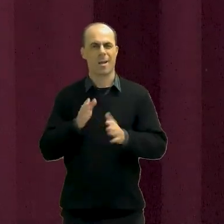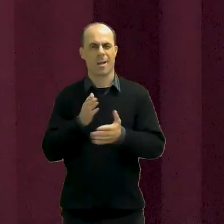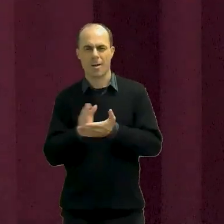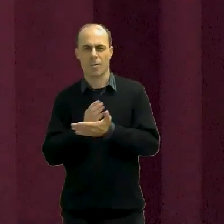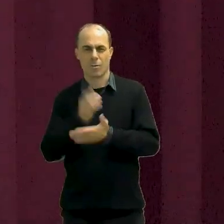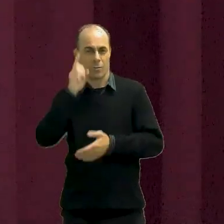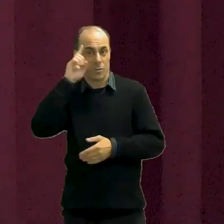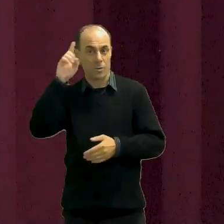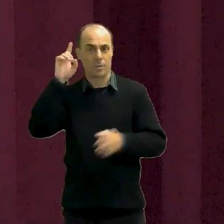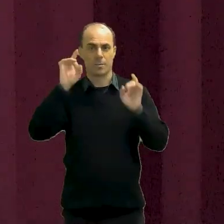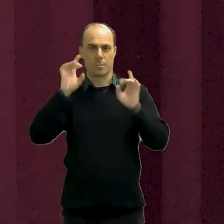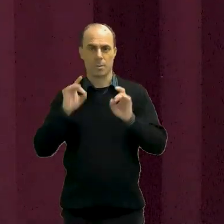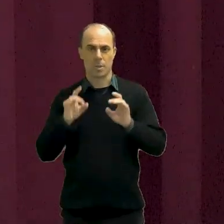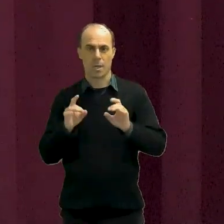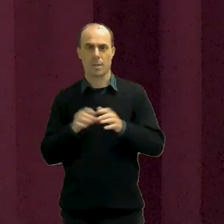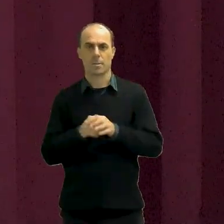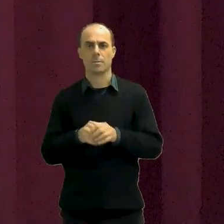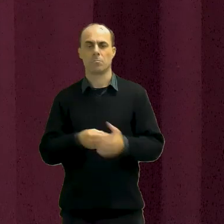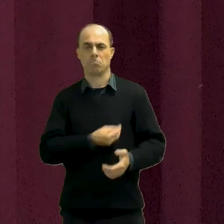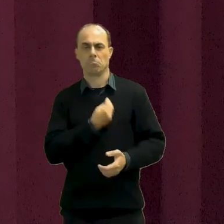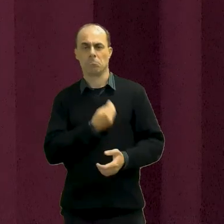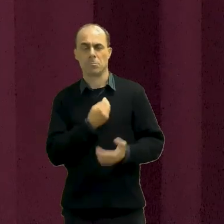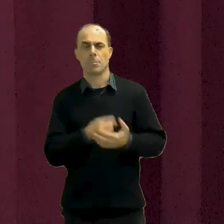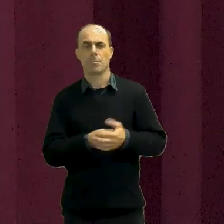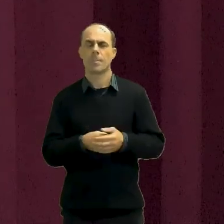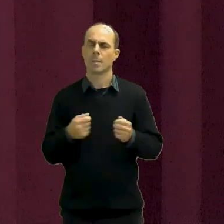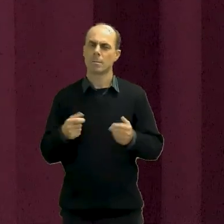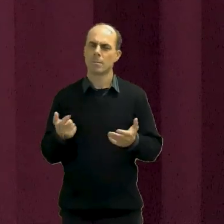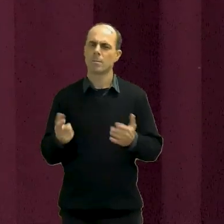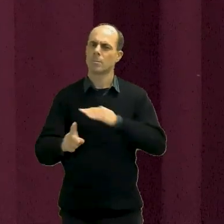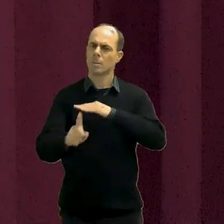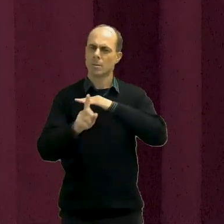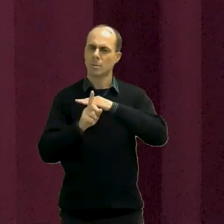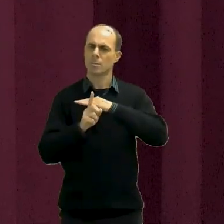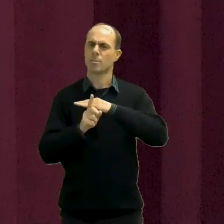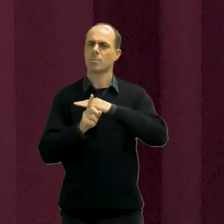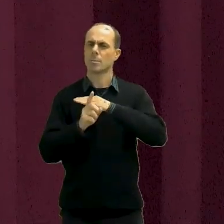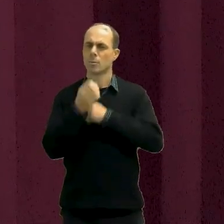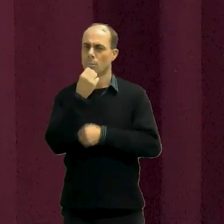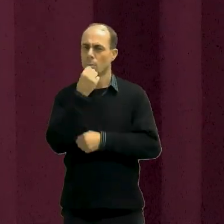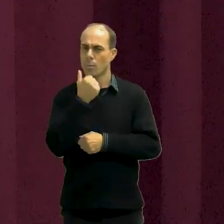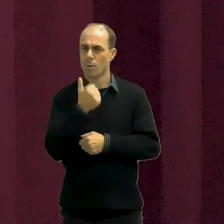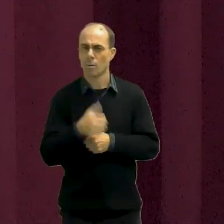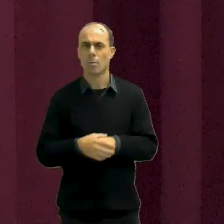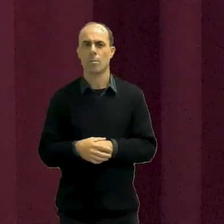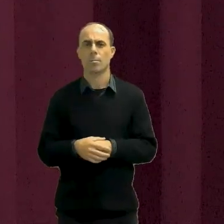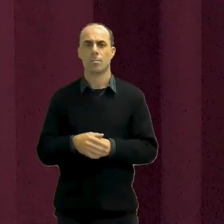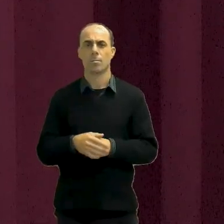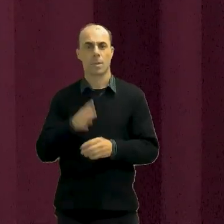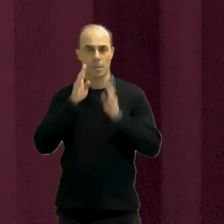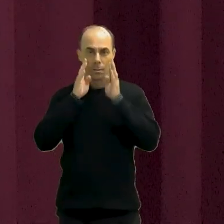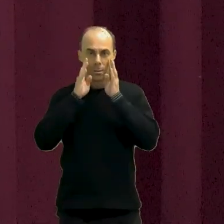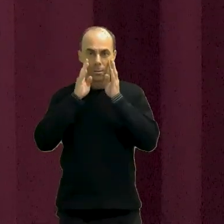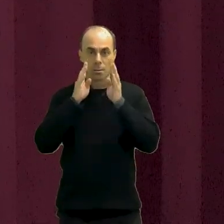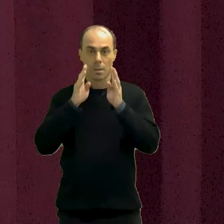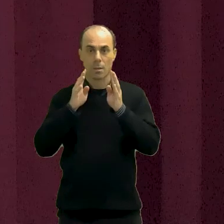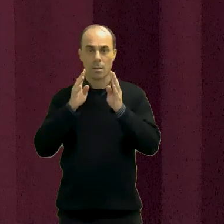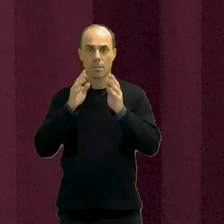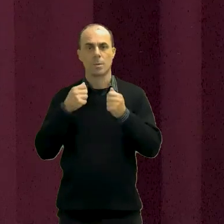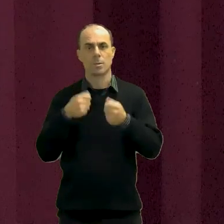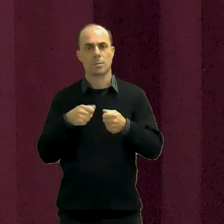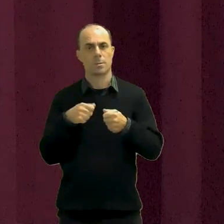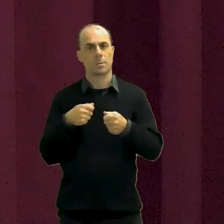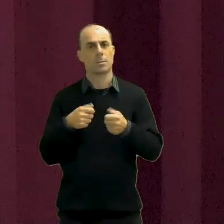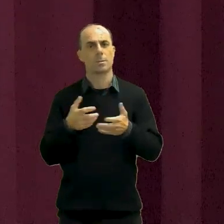precisa daquele atendimento então o atendimento tem que ser bem feito tem que ser realizado com atenção hoje o nosso